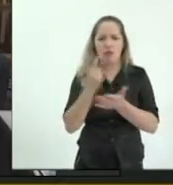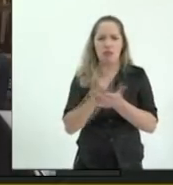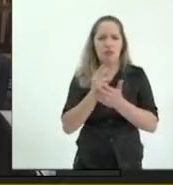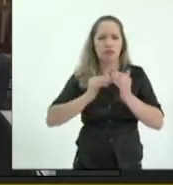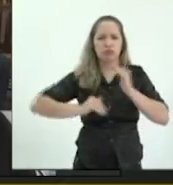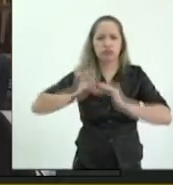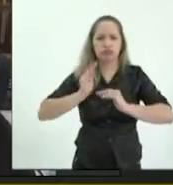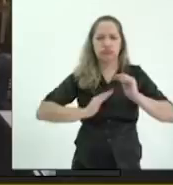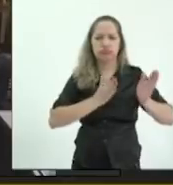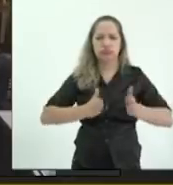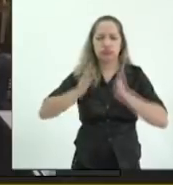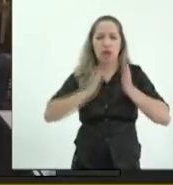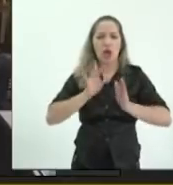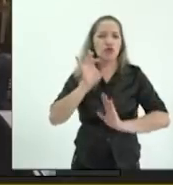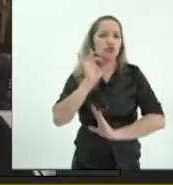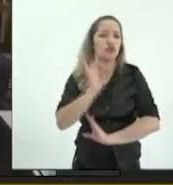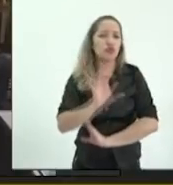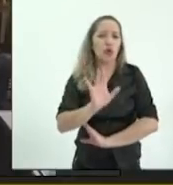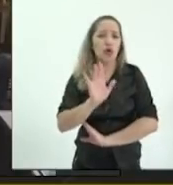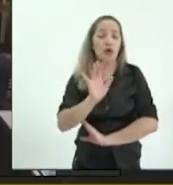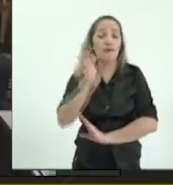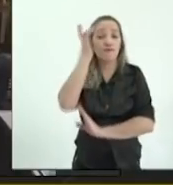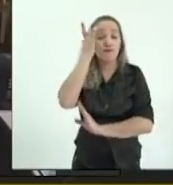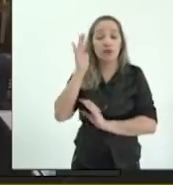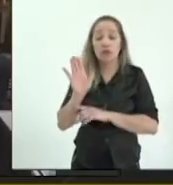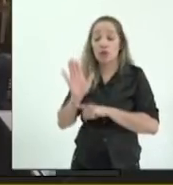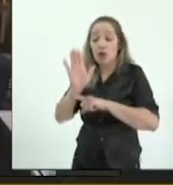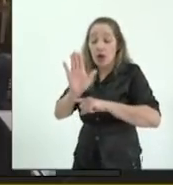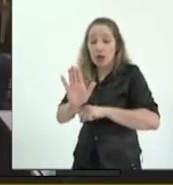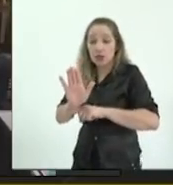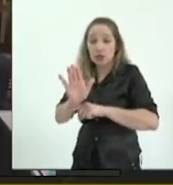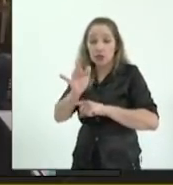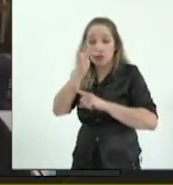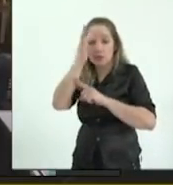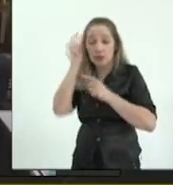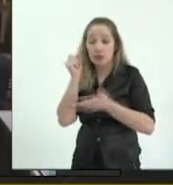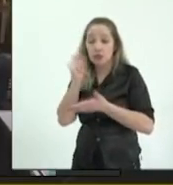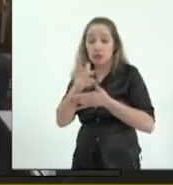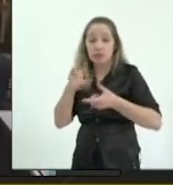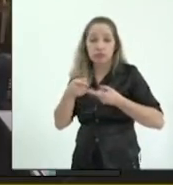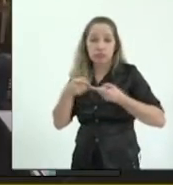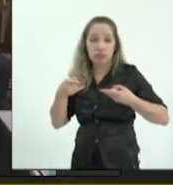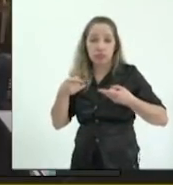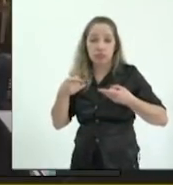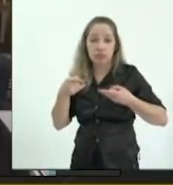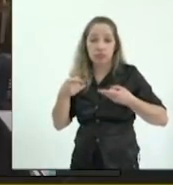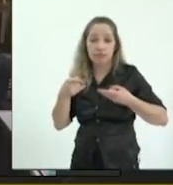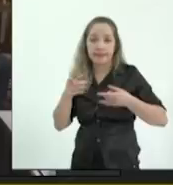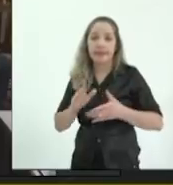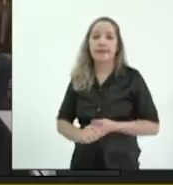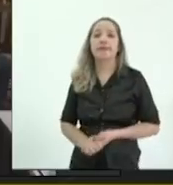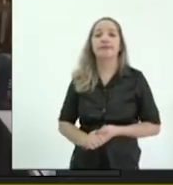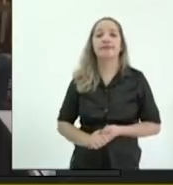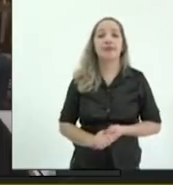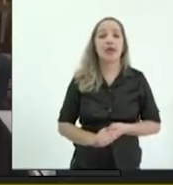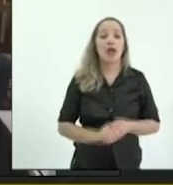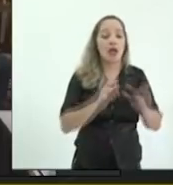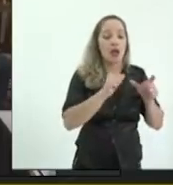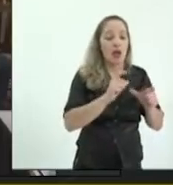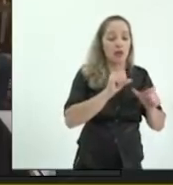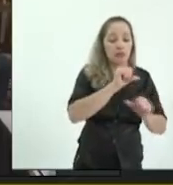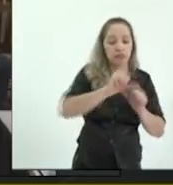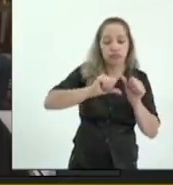facilitou a experiência do passageiro, que quando for fazer uma conexão, ele não precisa pegar a mala dele e redespachar a mala, a gente faz com que a operação